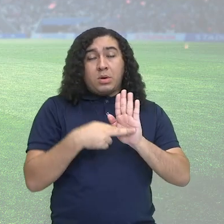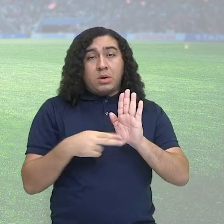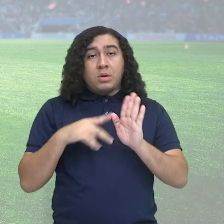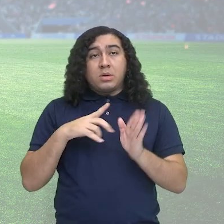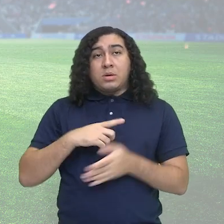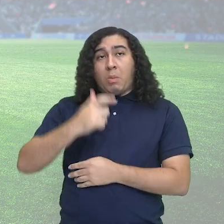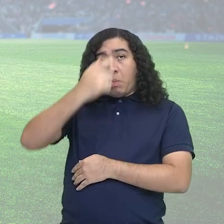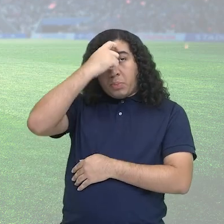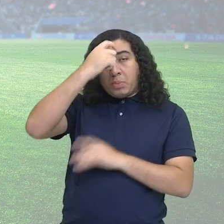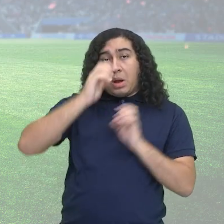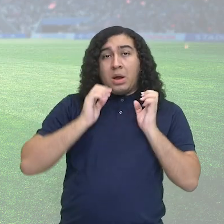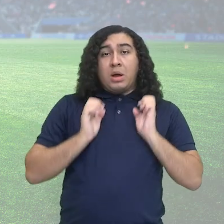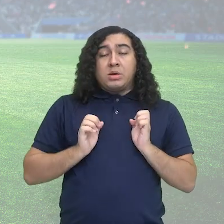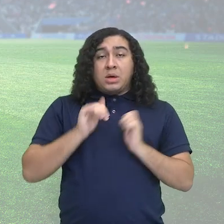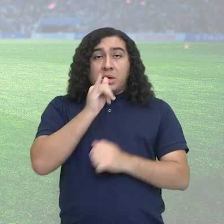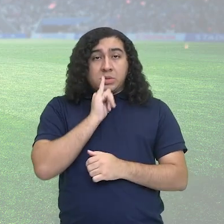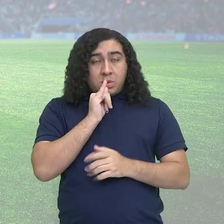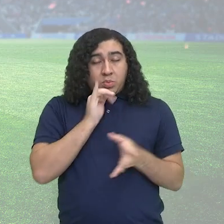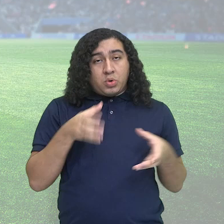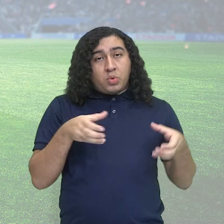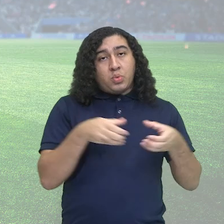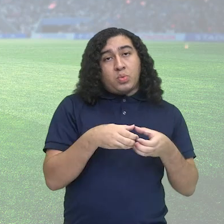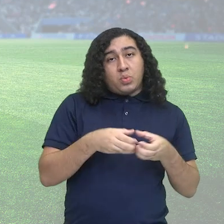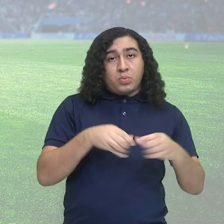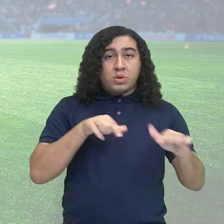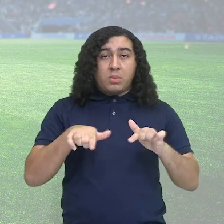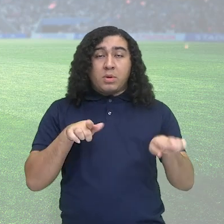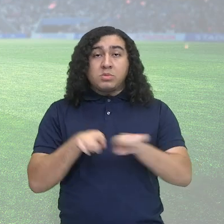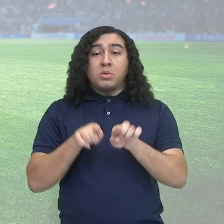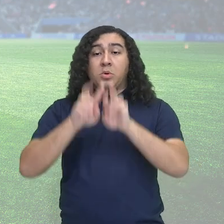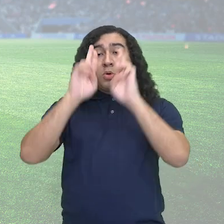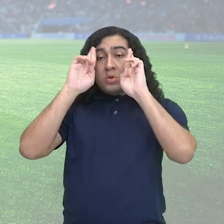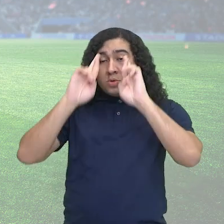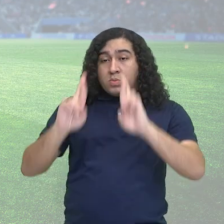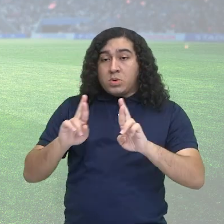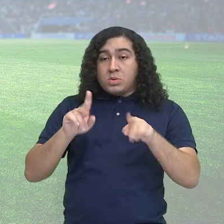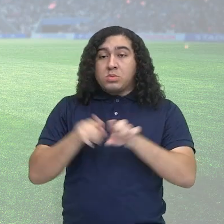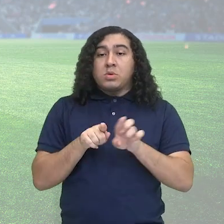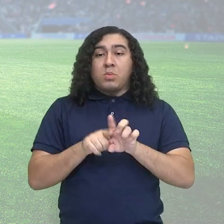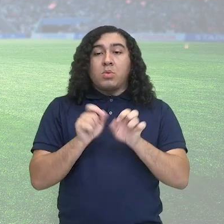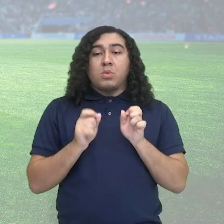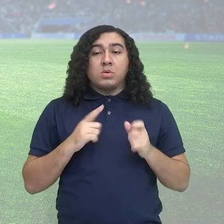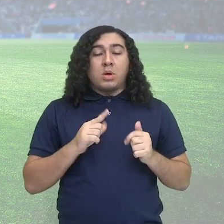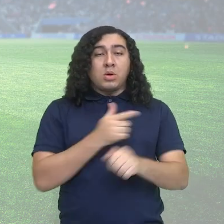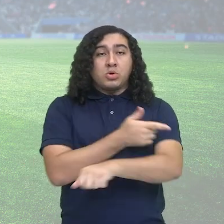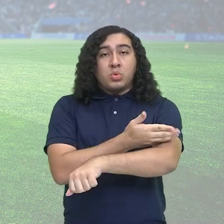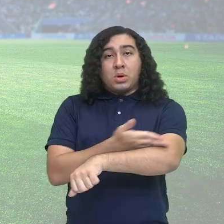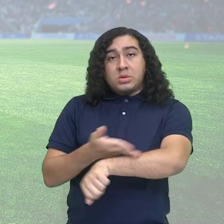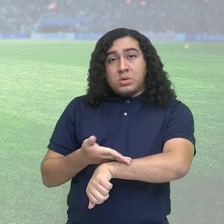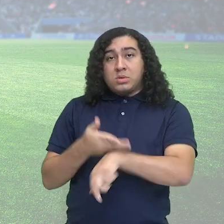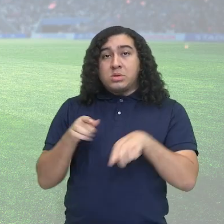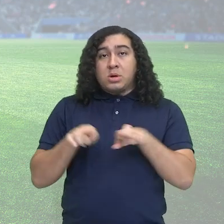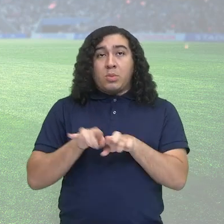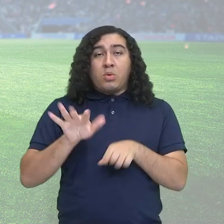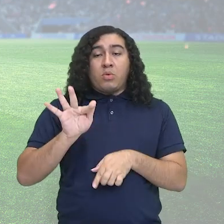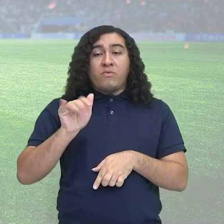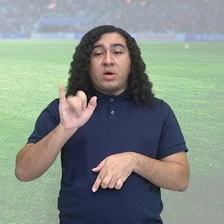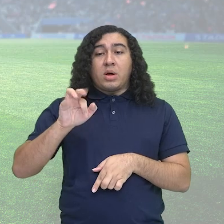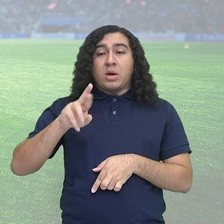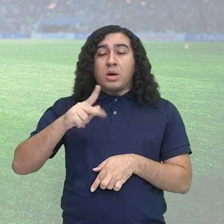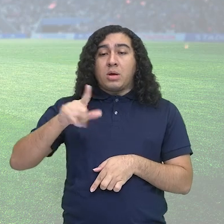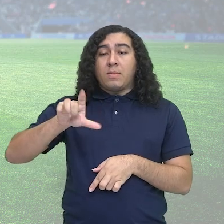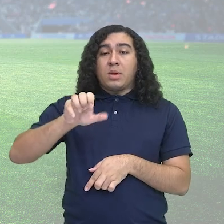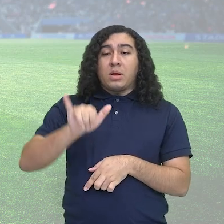morais, como, por exemplo, o trabalho em equipe, o respeito, a disciplina, o fair play também, que a